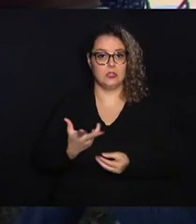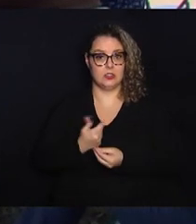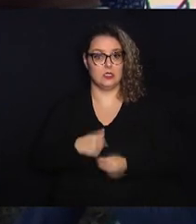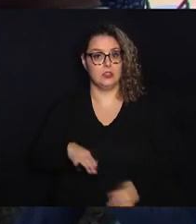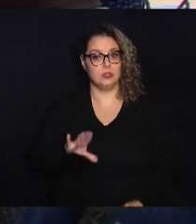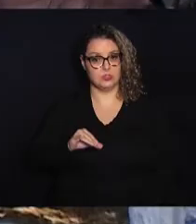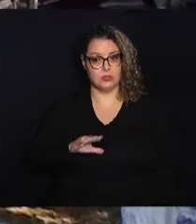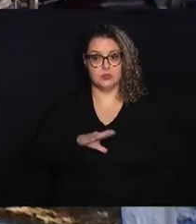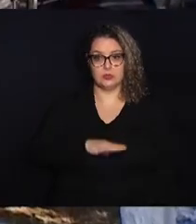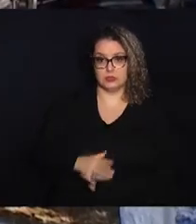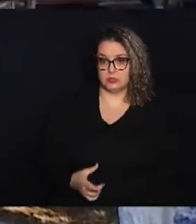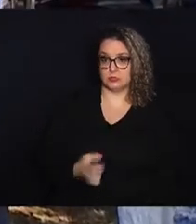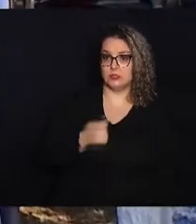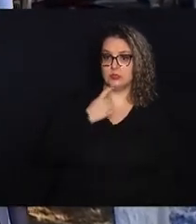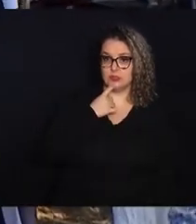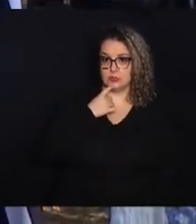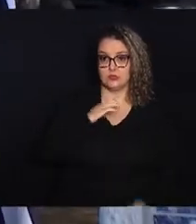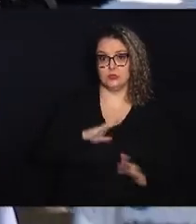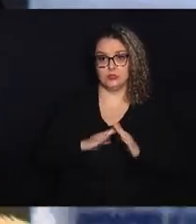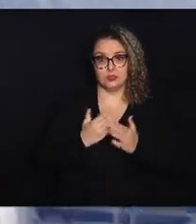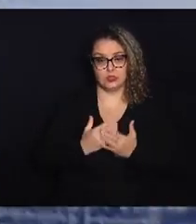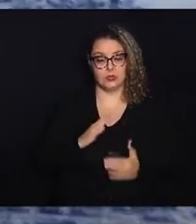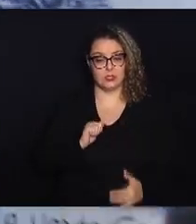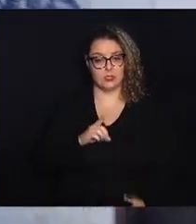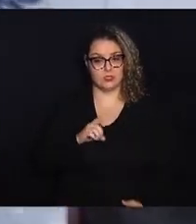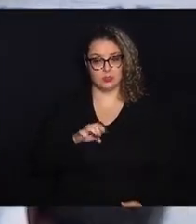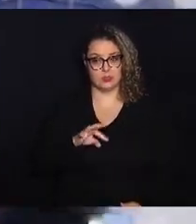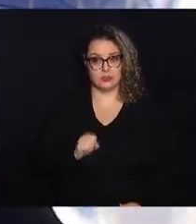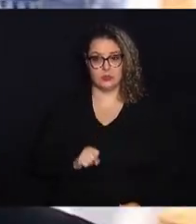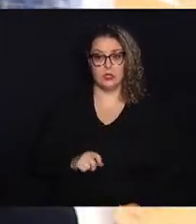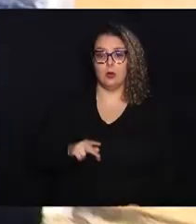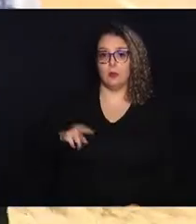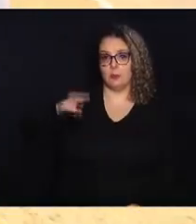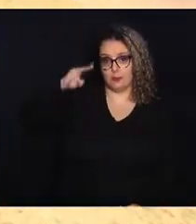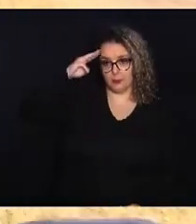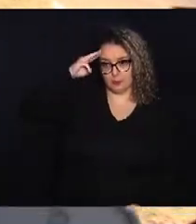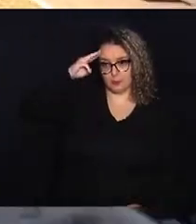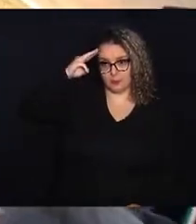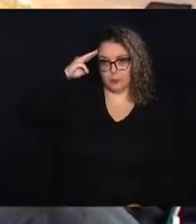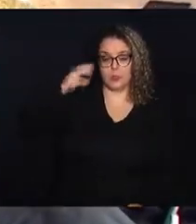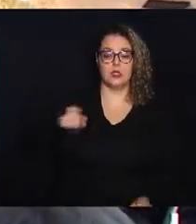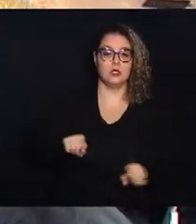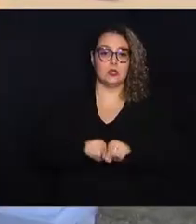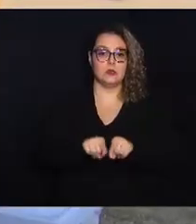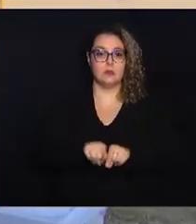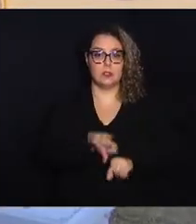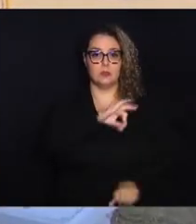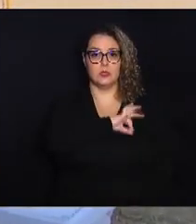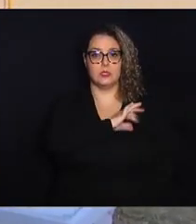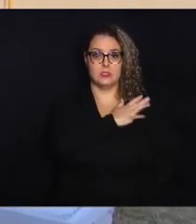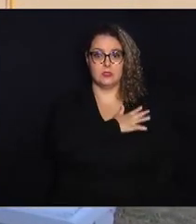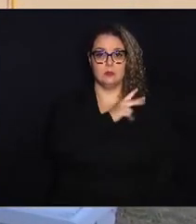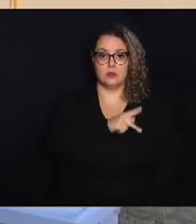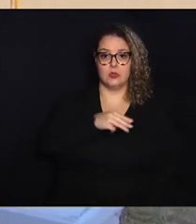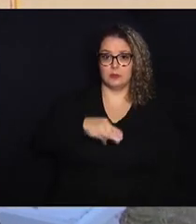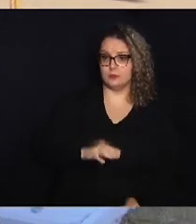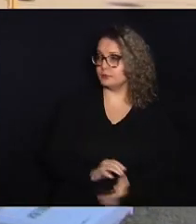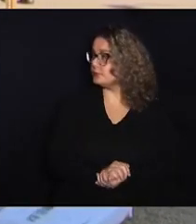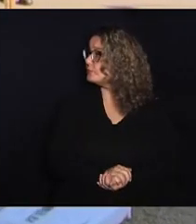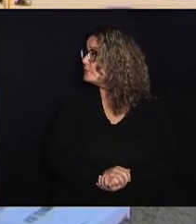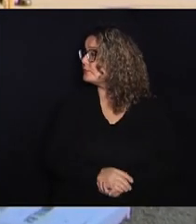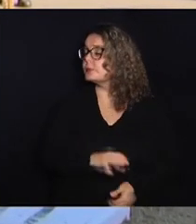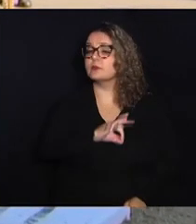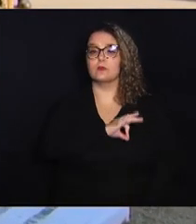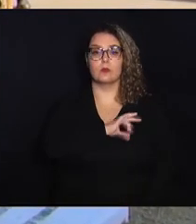Ciências de Campinas, Escola de Cadetes, Patrulheiros e Polícia Militar de São Paulo. Para a Polícia Militar é de